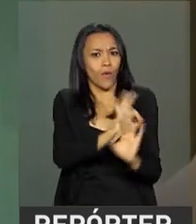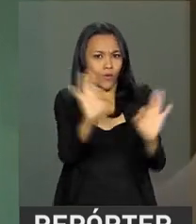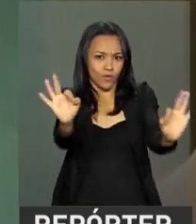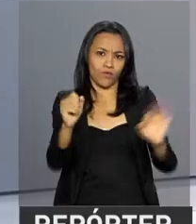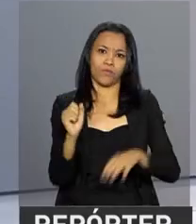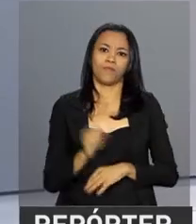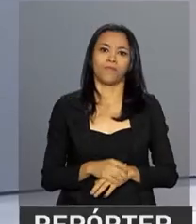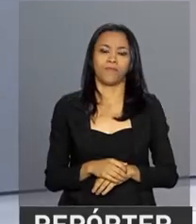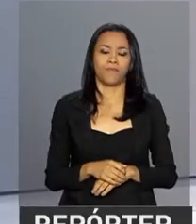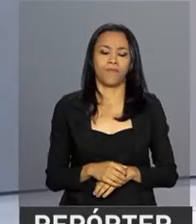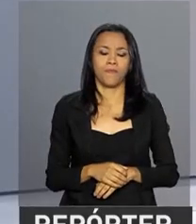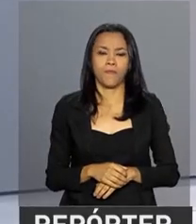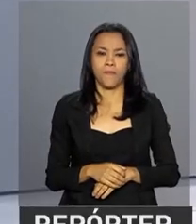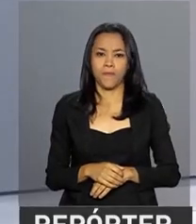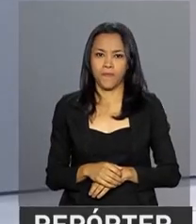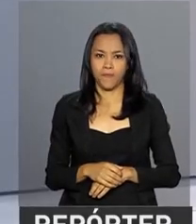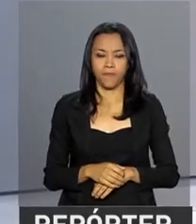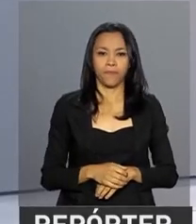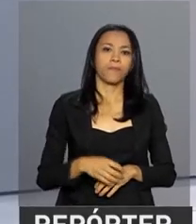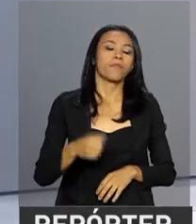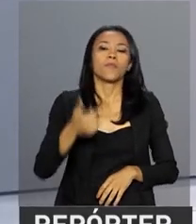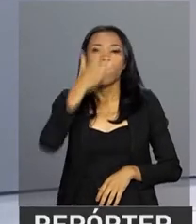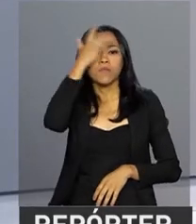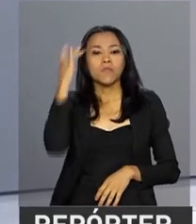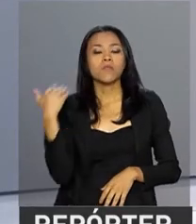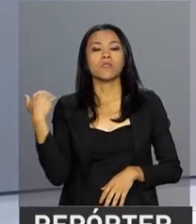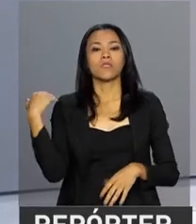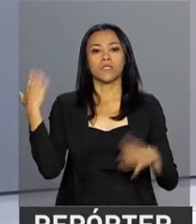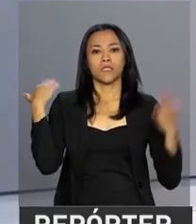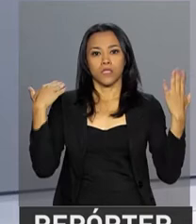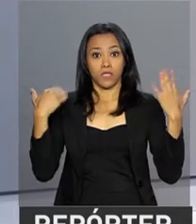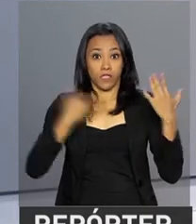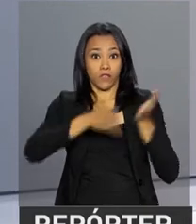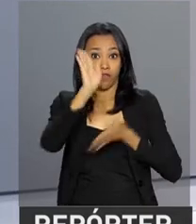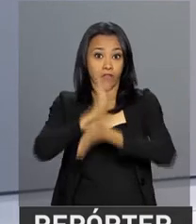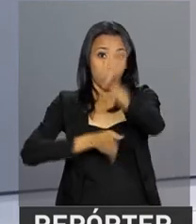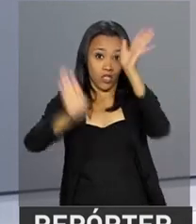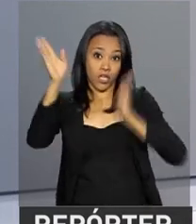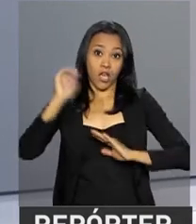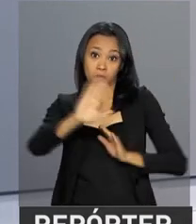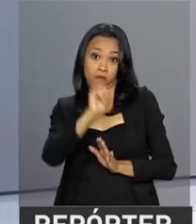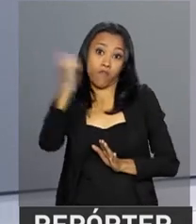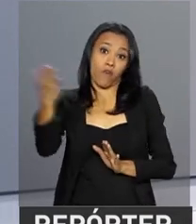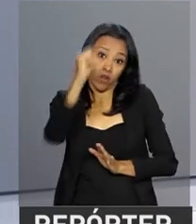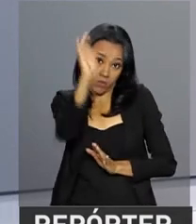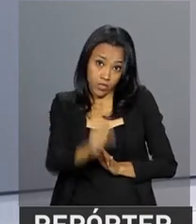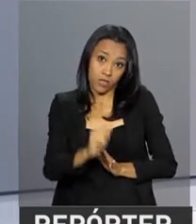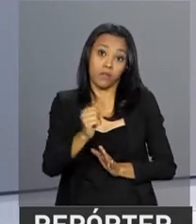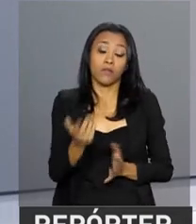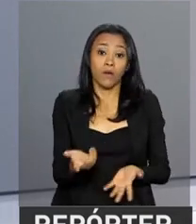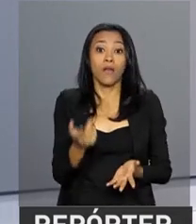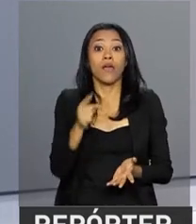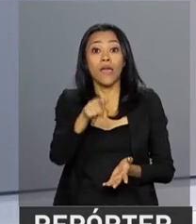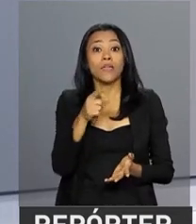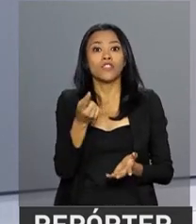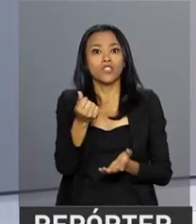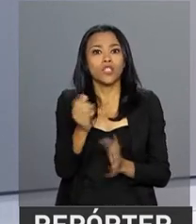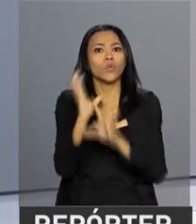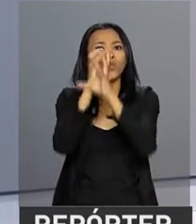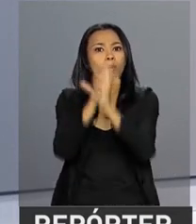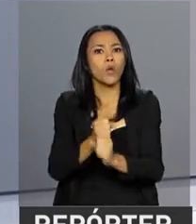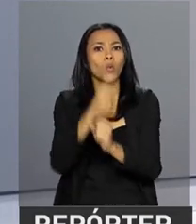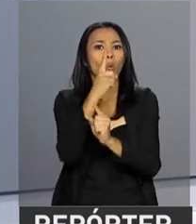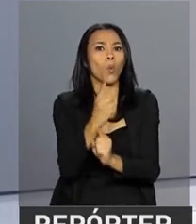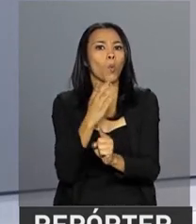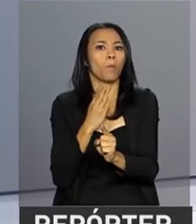ótimo. Os brasileiros que viajaram para fora do Brasil também gastaram mais. Em outubro, esse montante no exterior somou